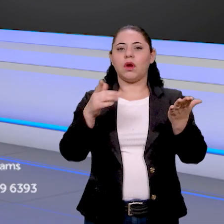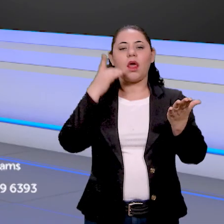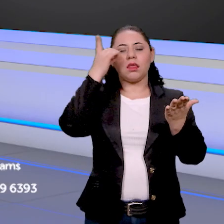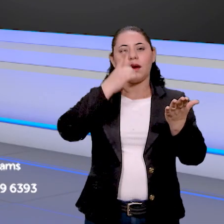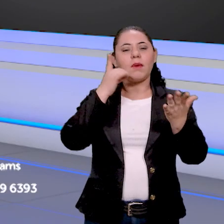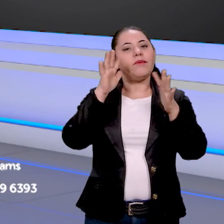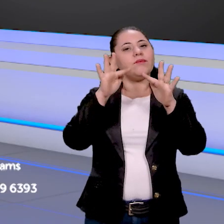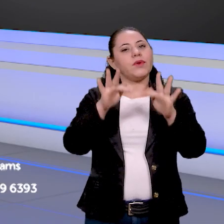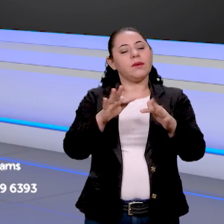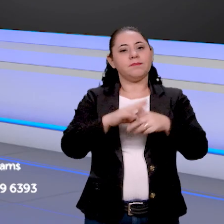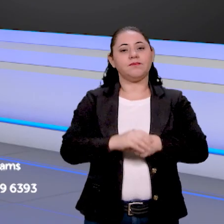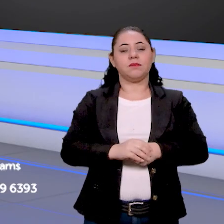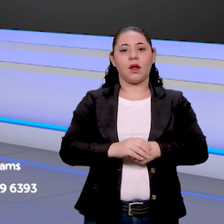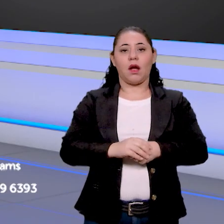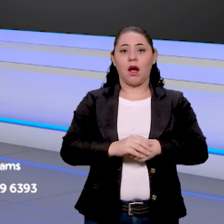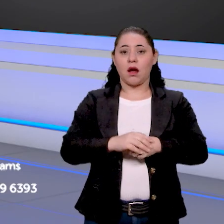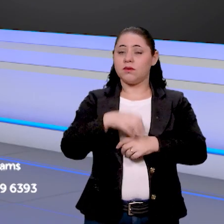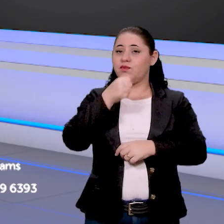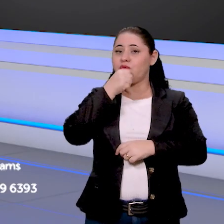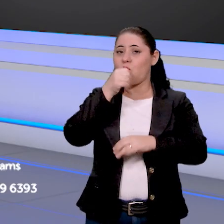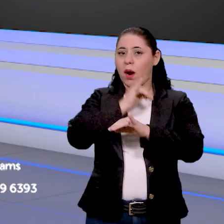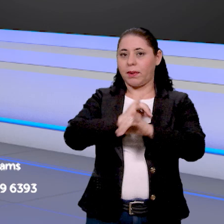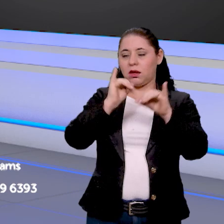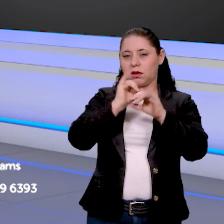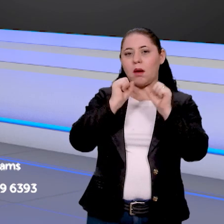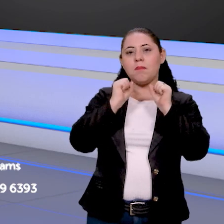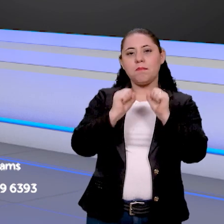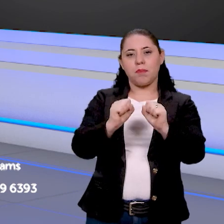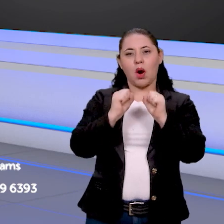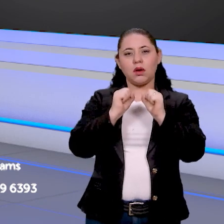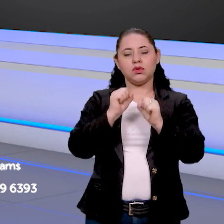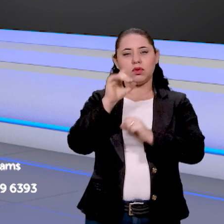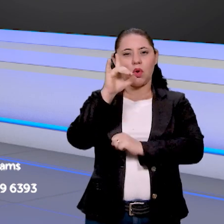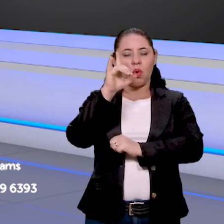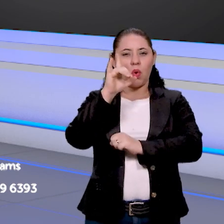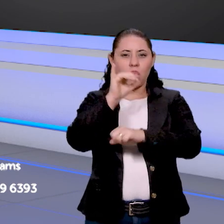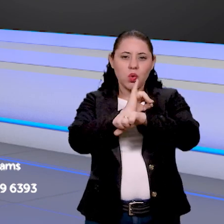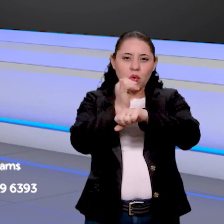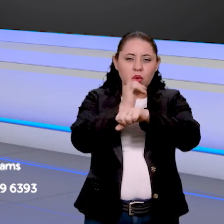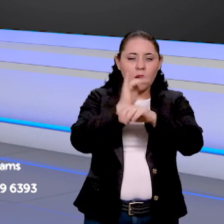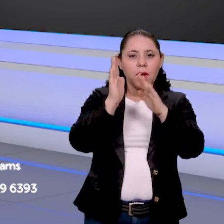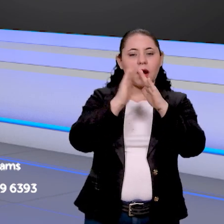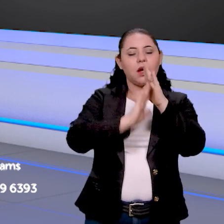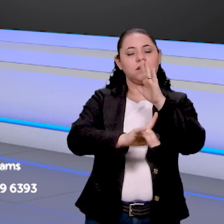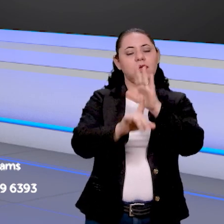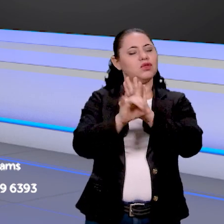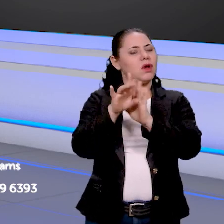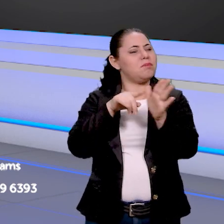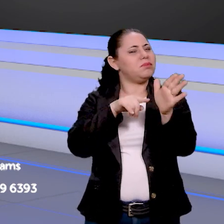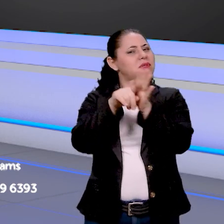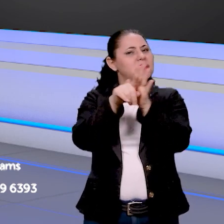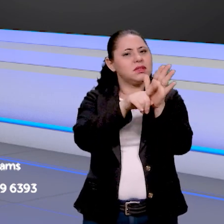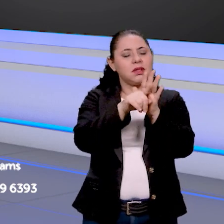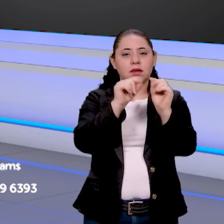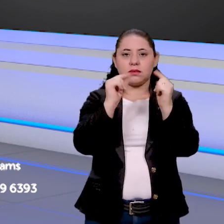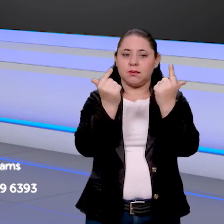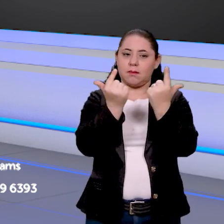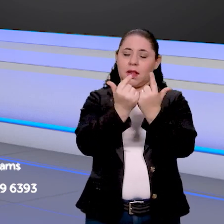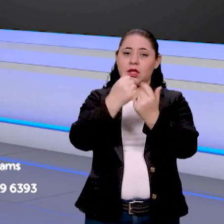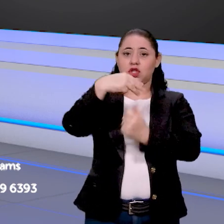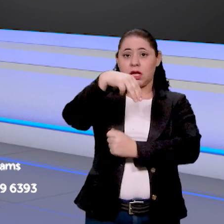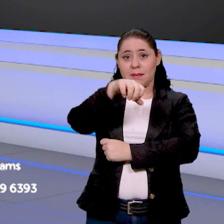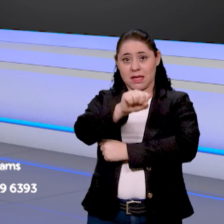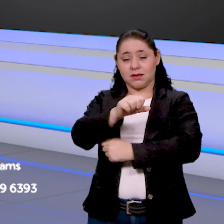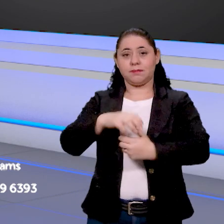O Jornal Parlamentar fica por aqui. Essas e outras reportagens você pode conferir no YouTube da Casa de Leis. Basta pesquisar